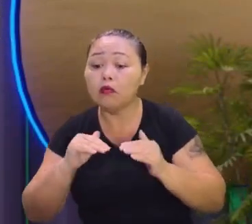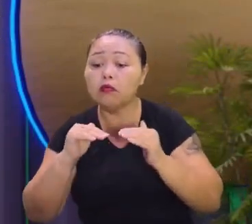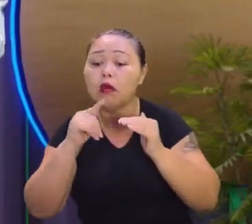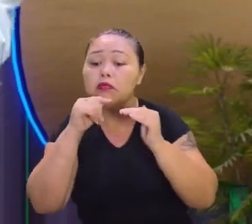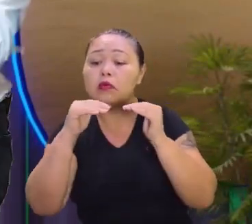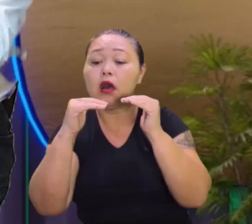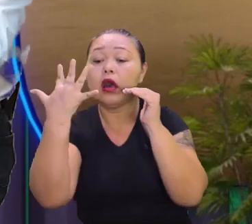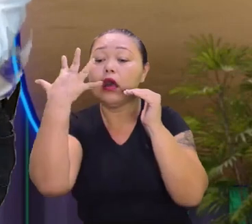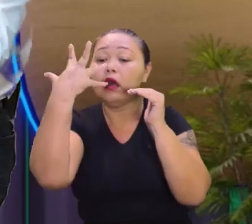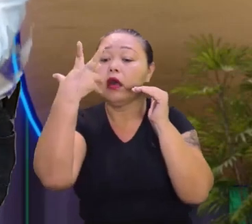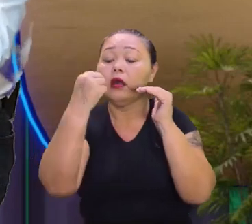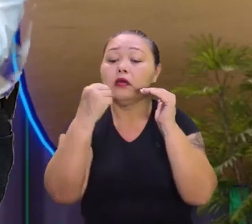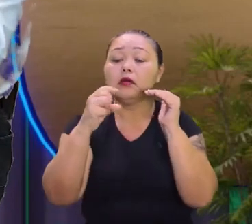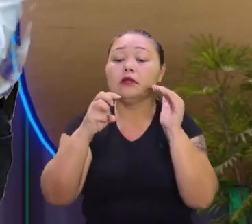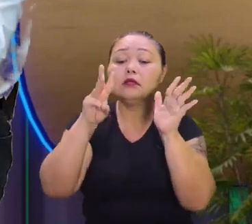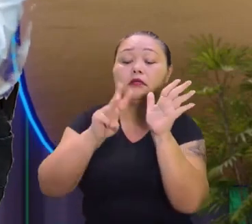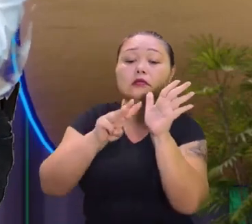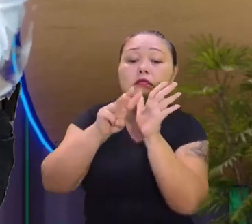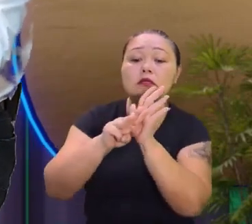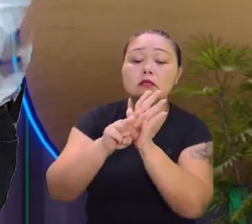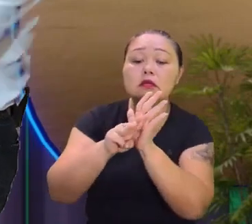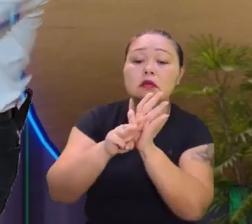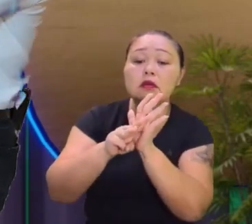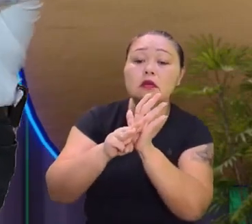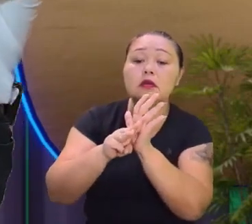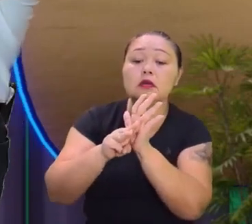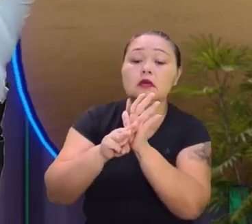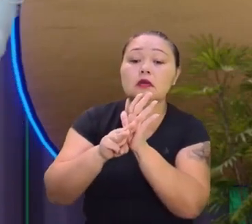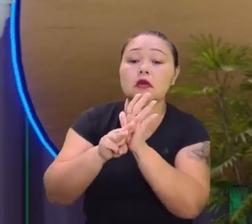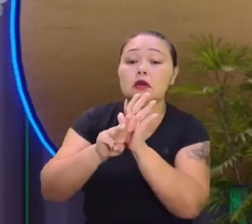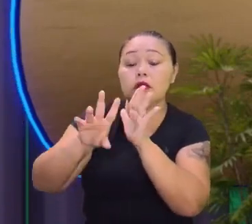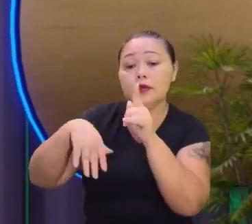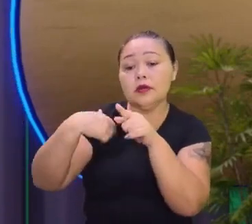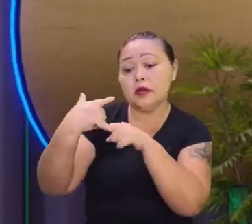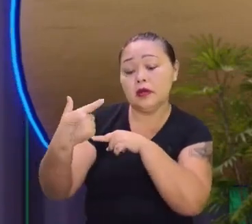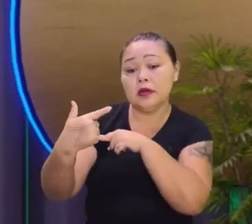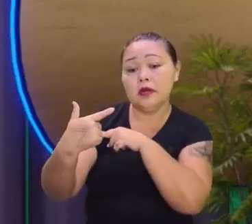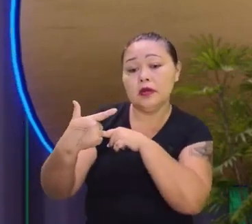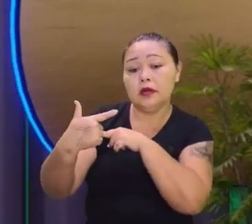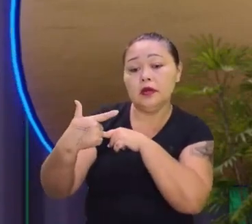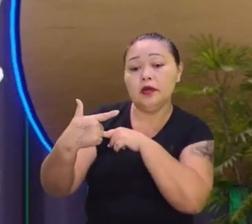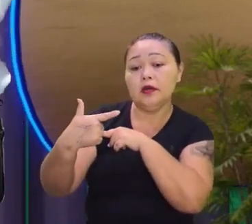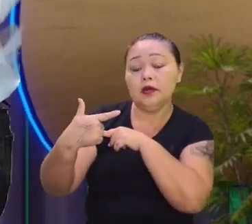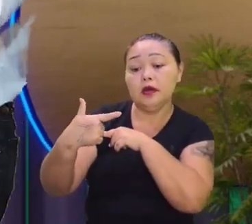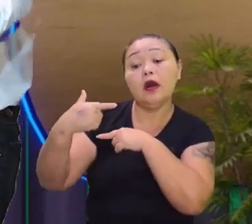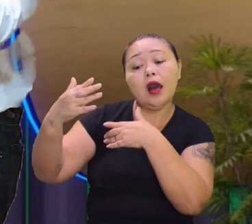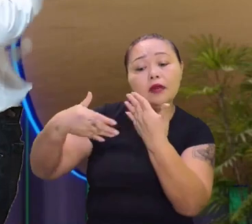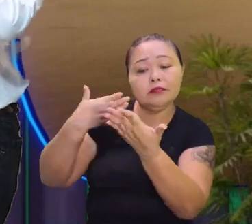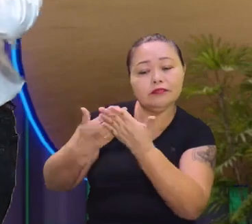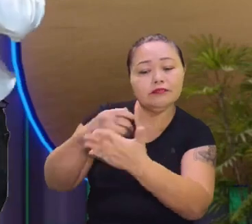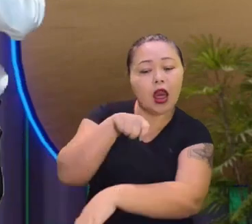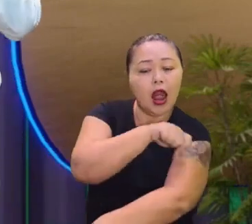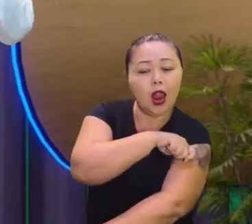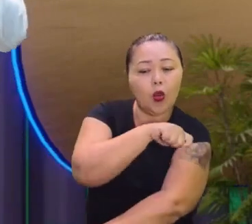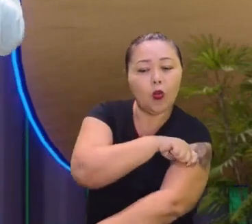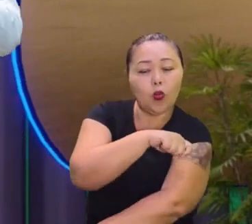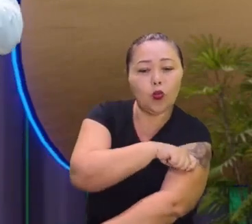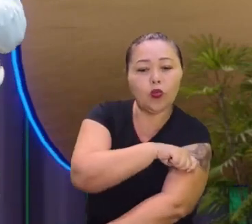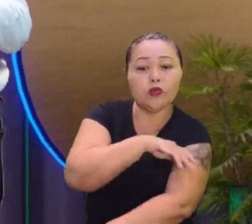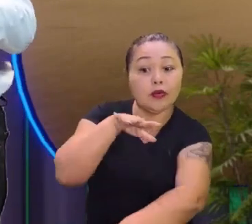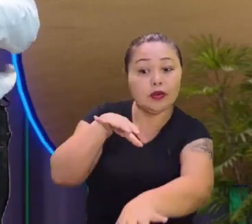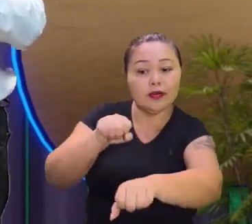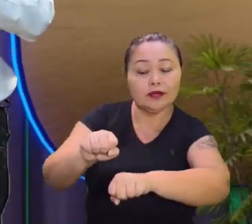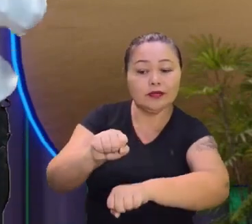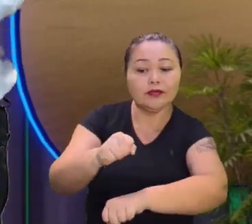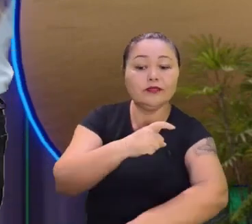achei muito bonito outra coisa no Rio Madeira. E aí, quando eu fui me tornar estudante de ensino de segundo